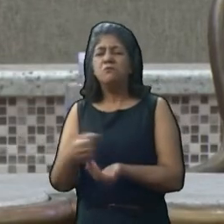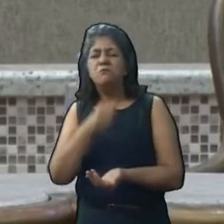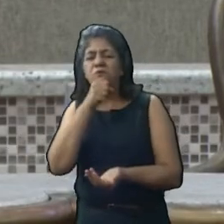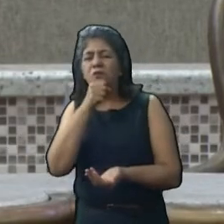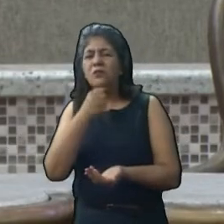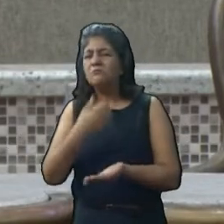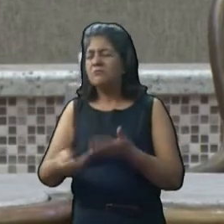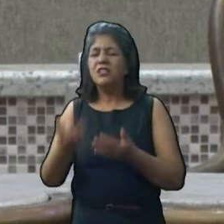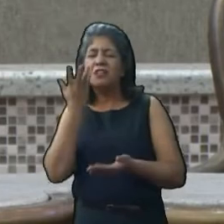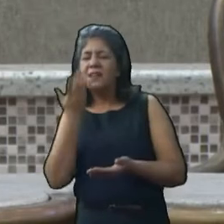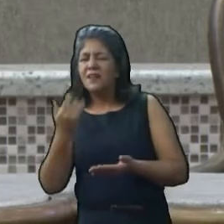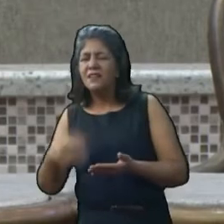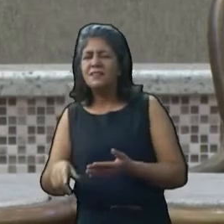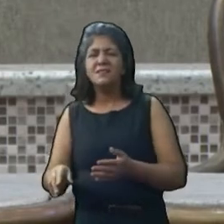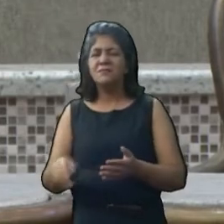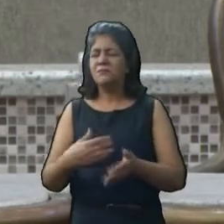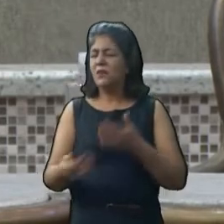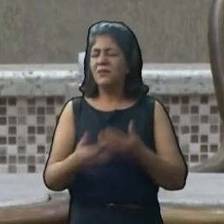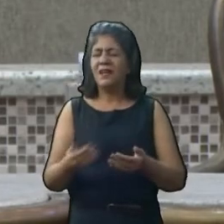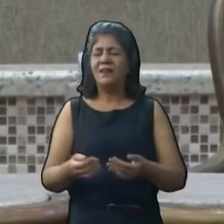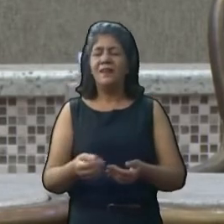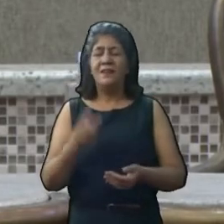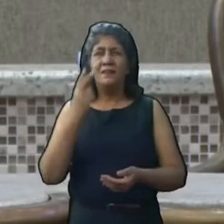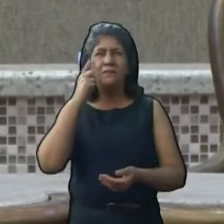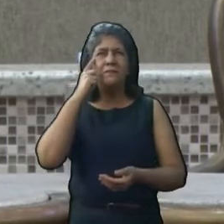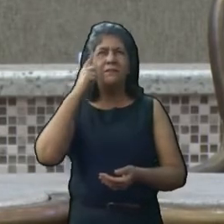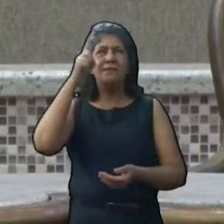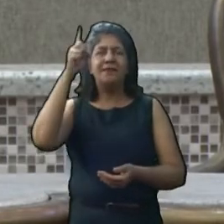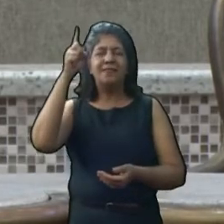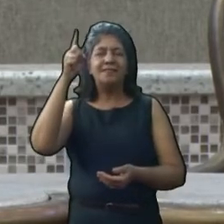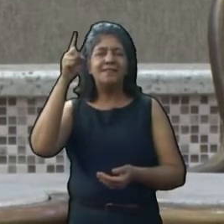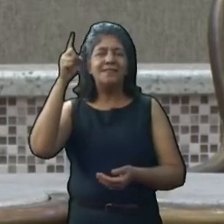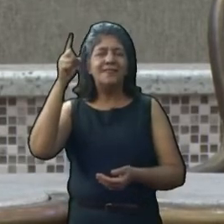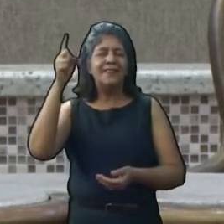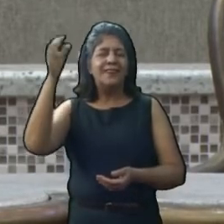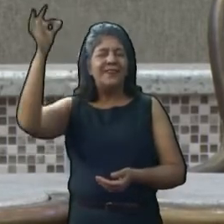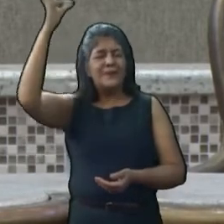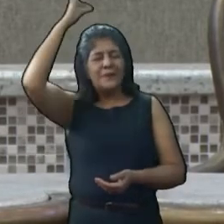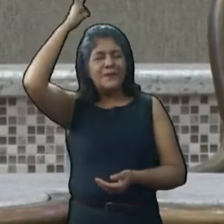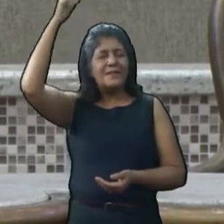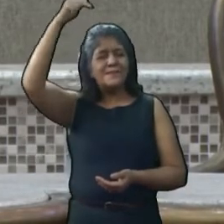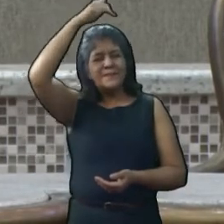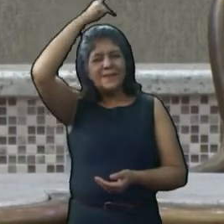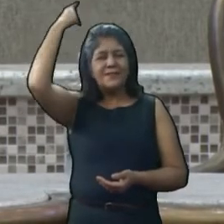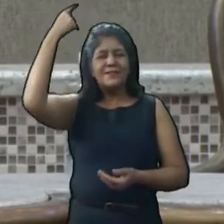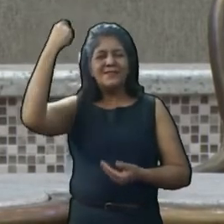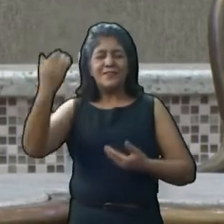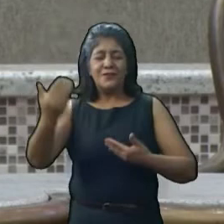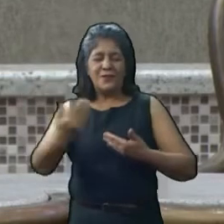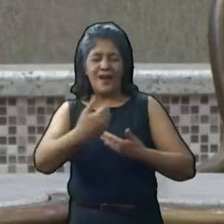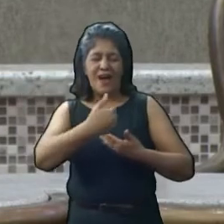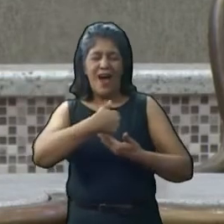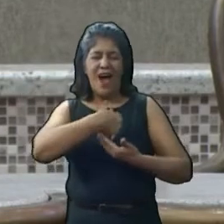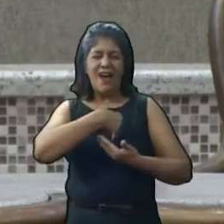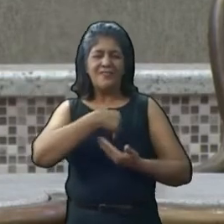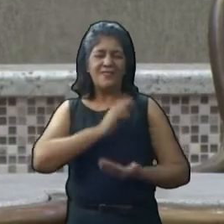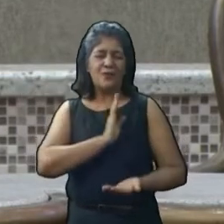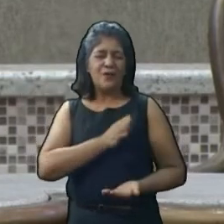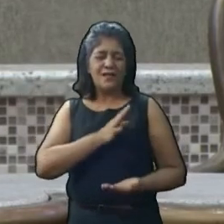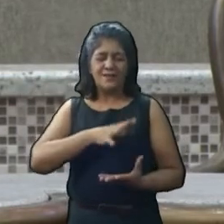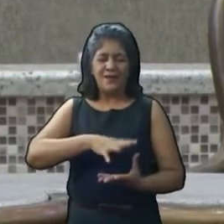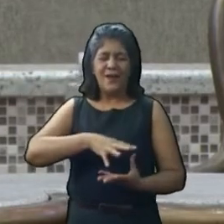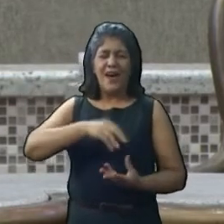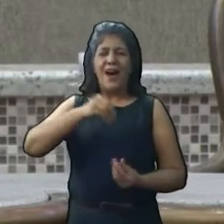ore comigo leva o seu pensamento ao senhor deixa o espírito santo de deus invadir a tua alma no teu coração